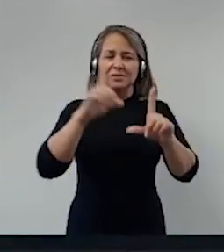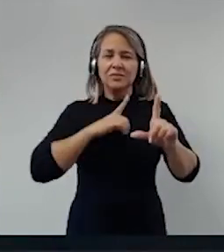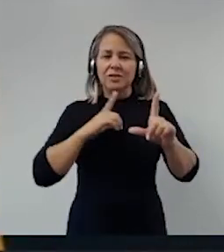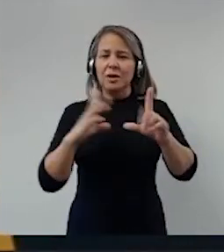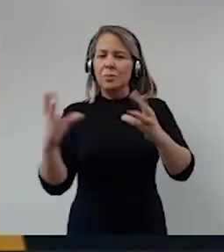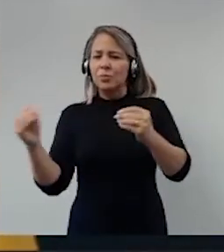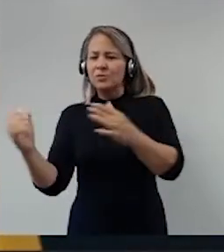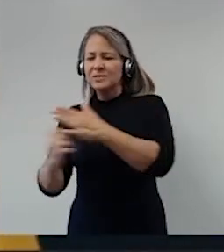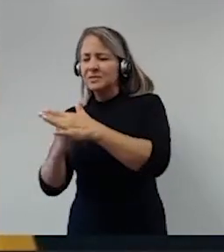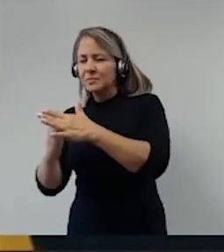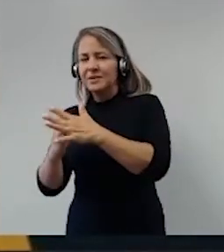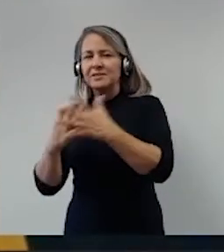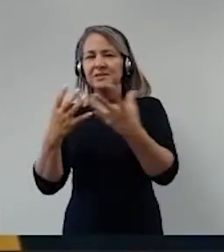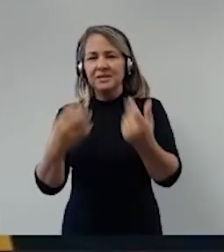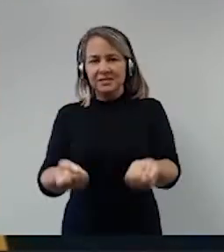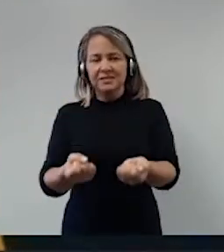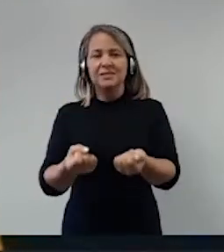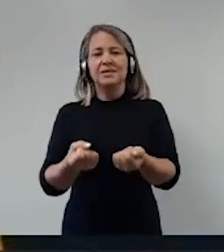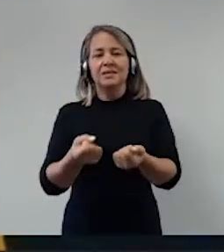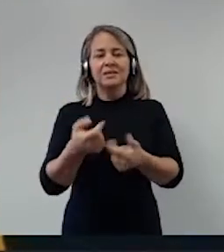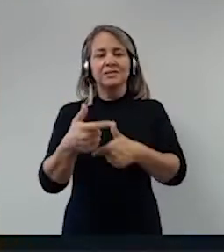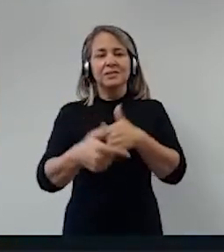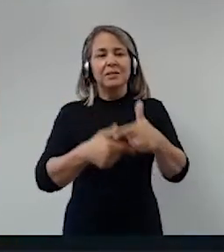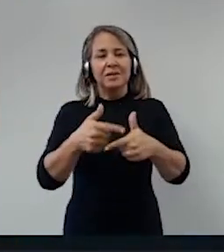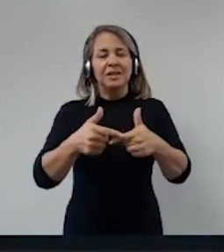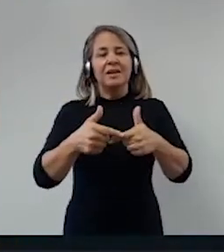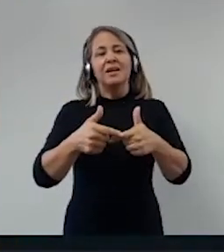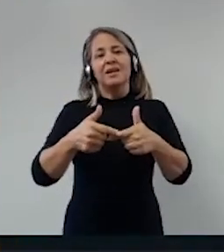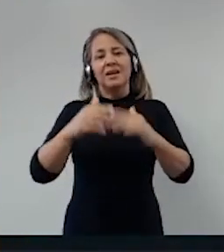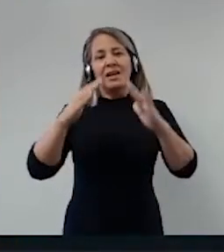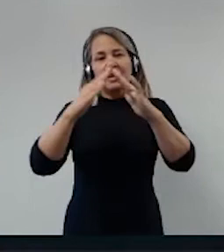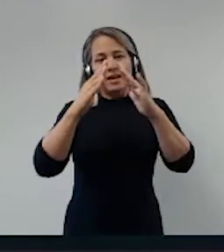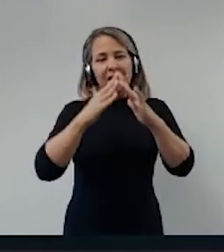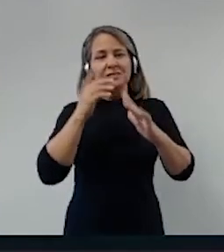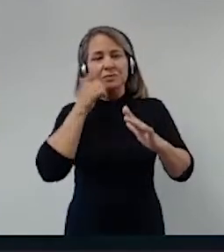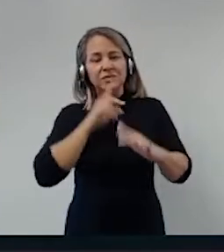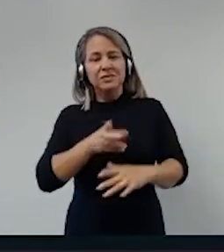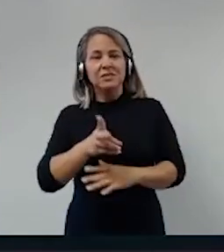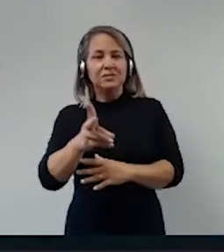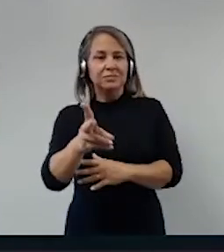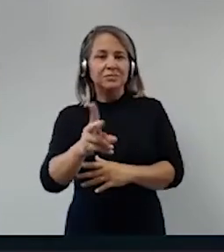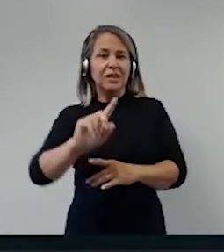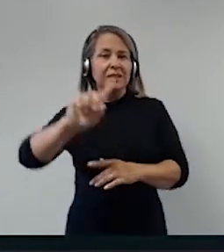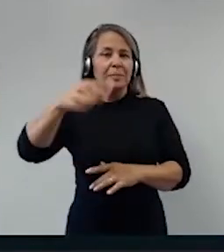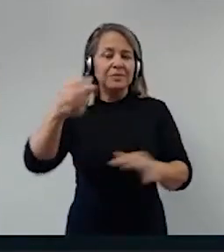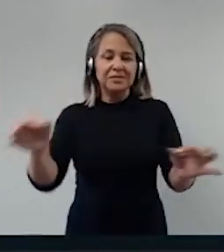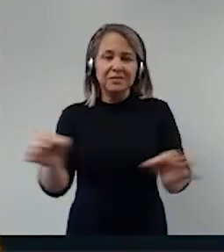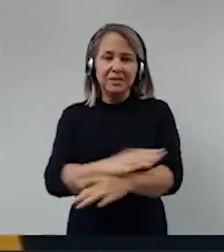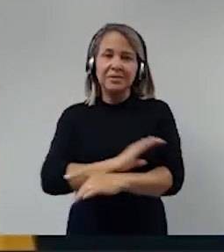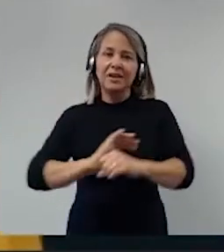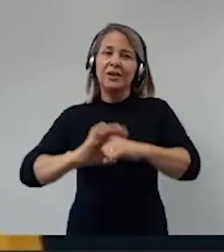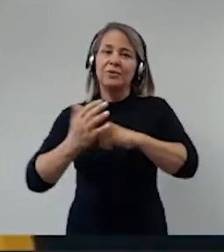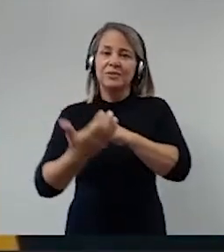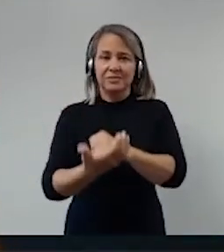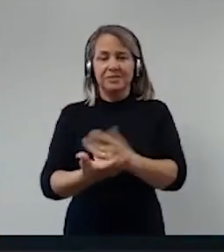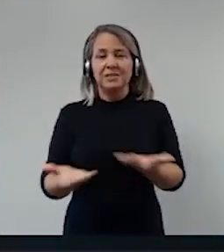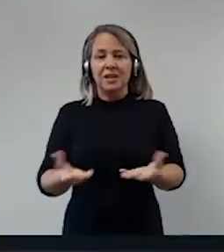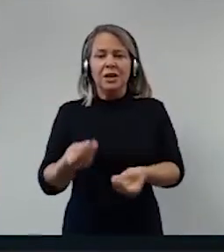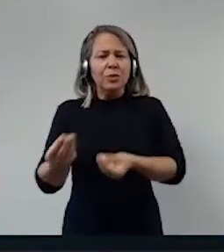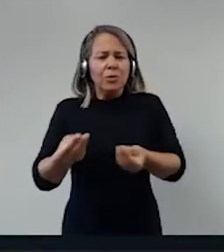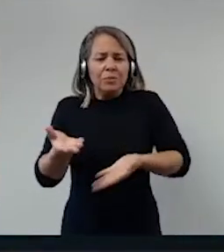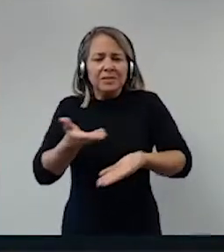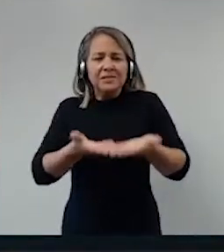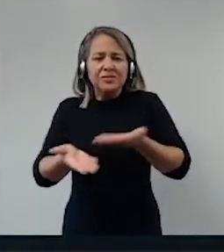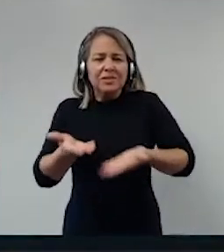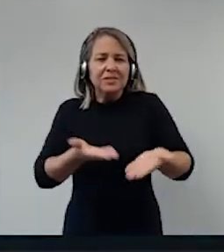que adotaram o trabalho home office decidiram seguir assim mesmo pós-pandemia. E como essas relações estão